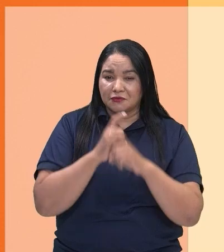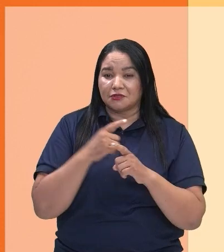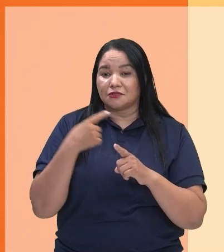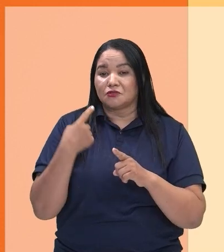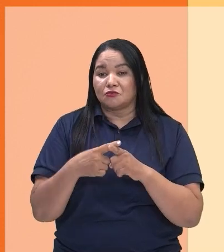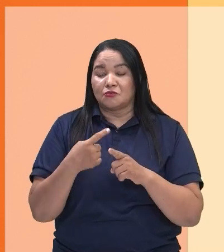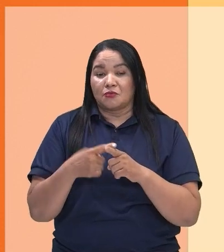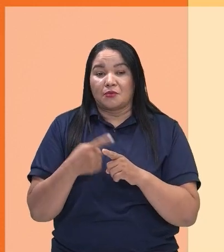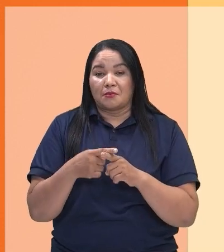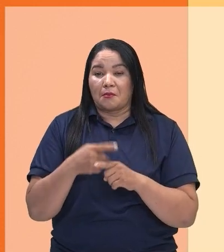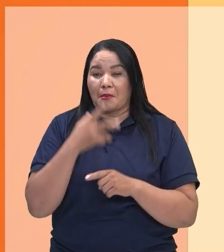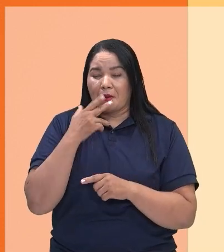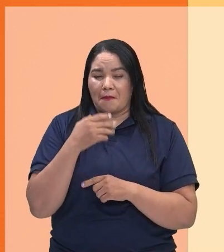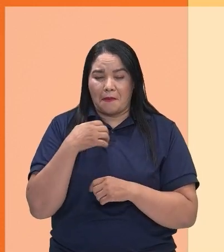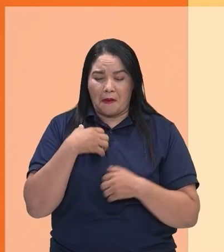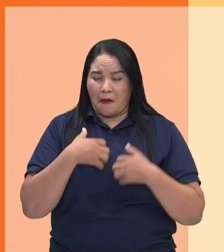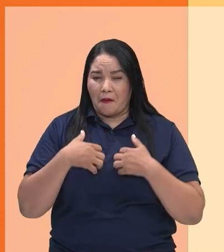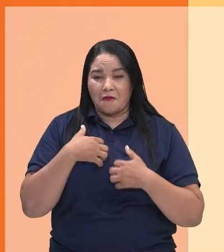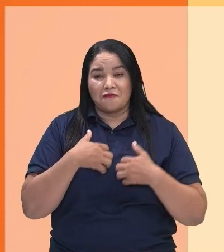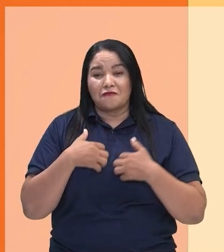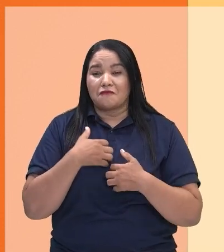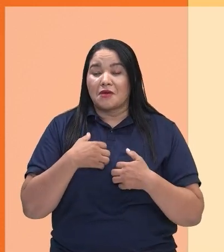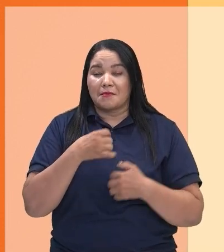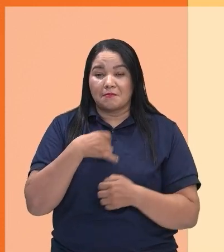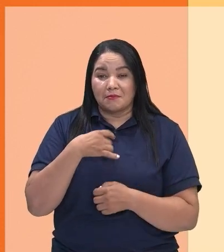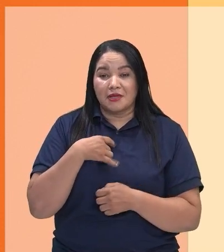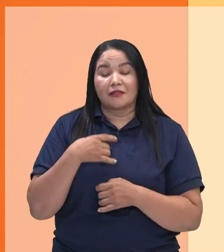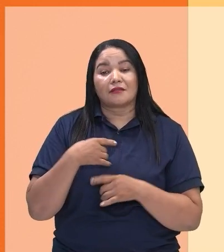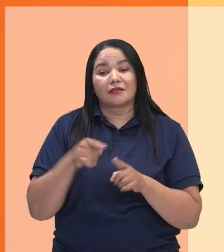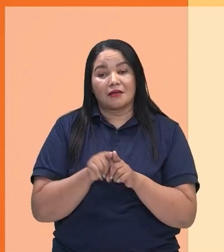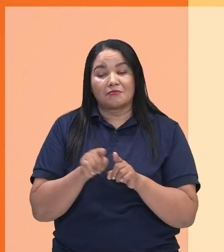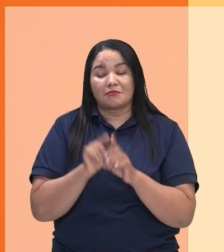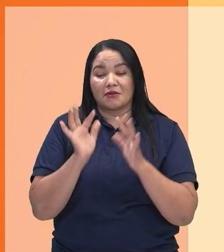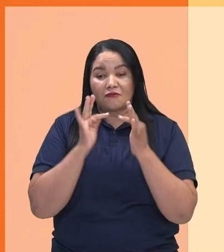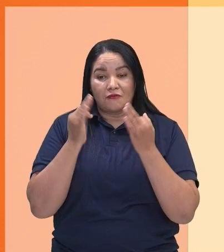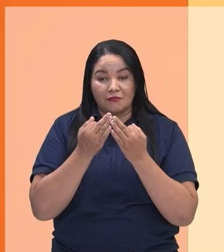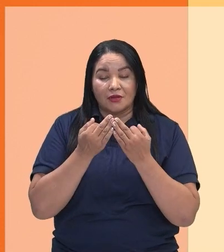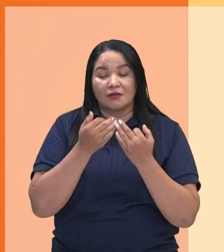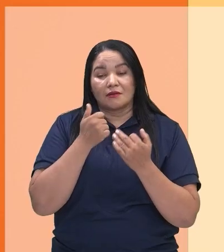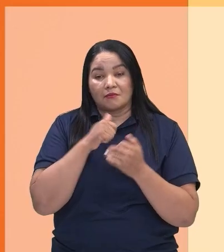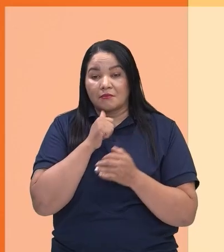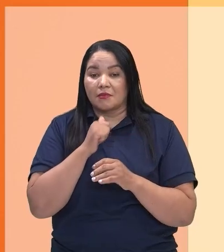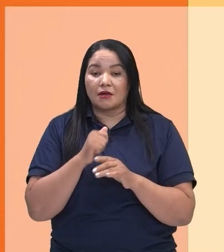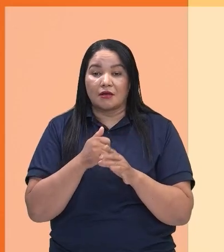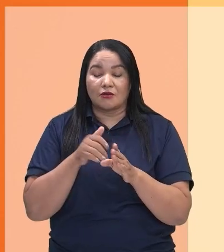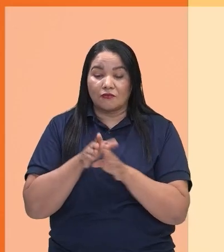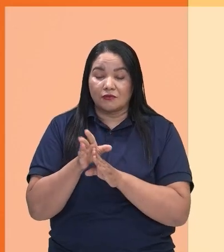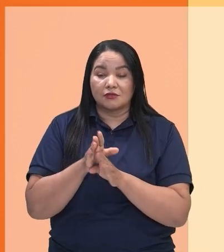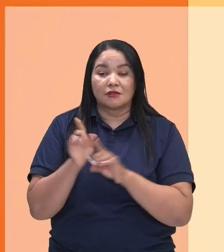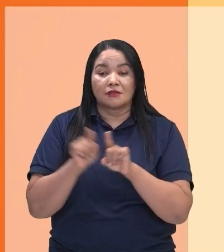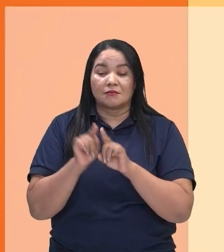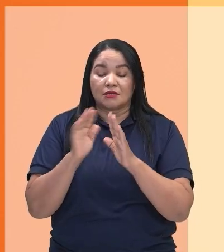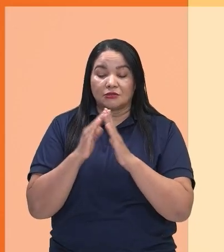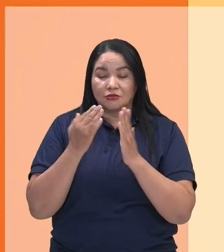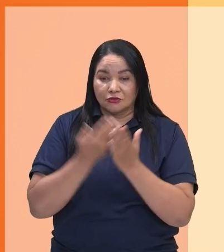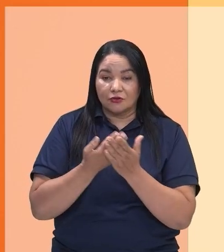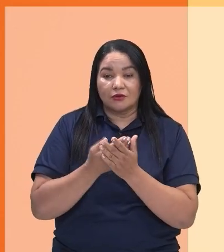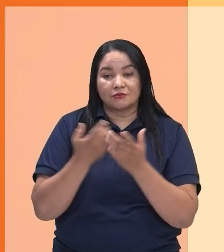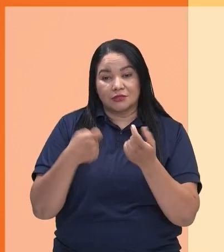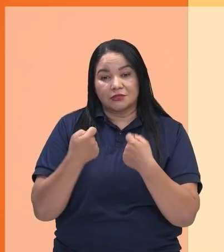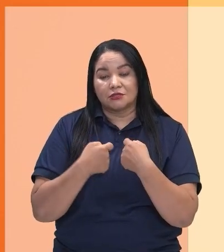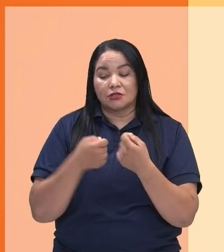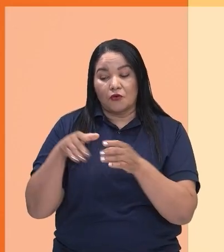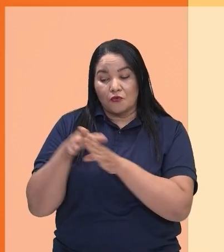de medo, mas que também deve ser conversado, né, entre familiares, na escola, também tem que ser um assunto debatido